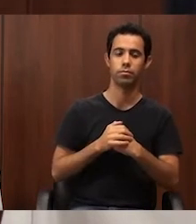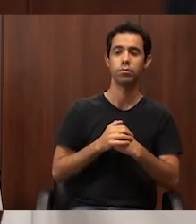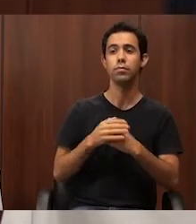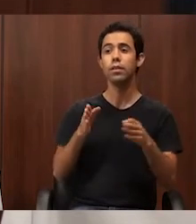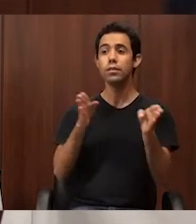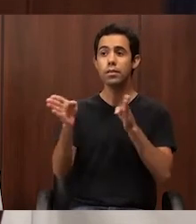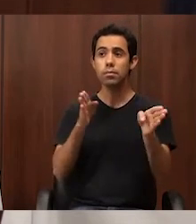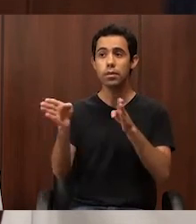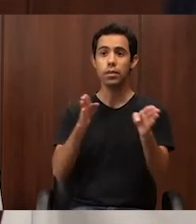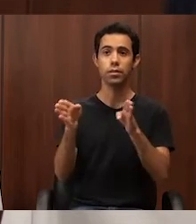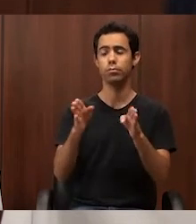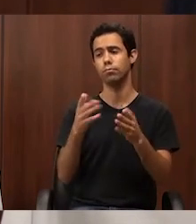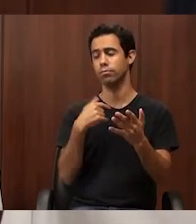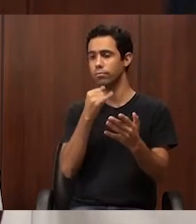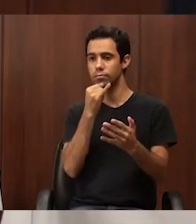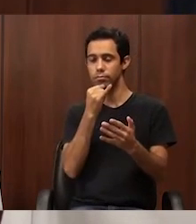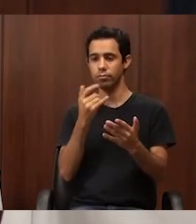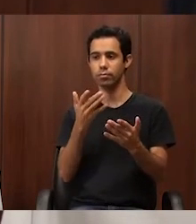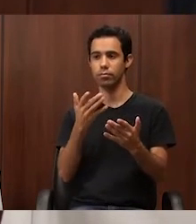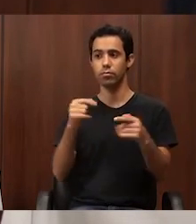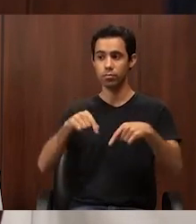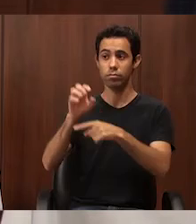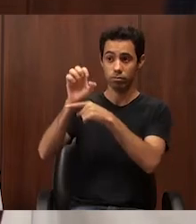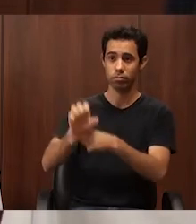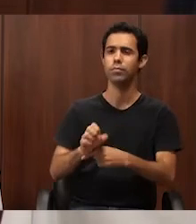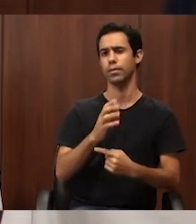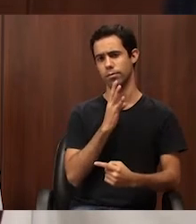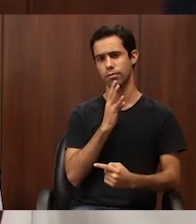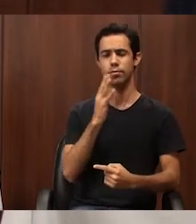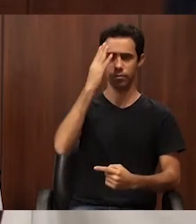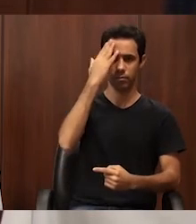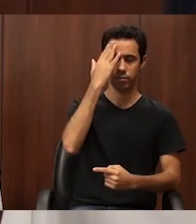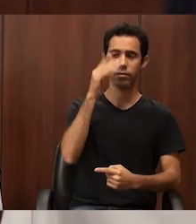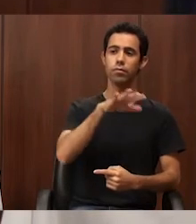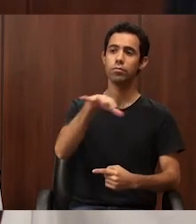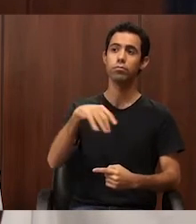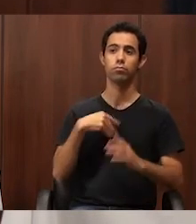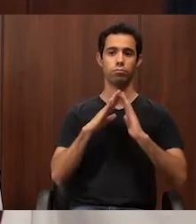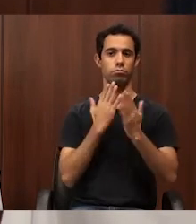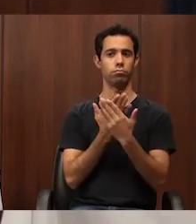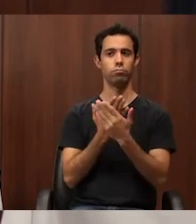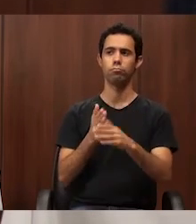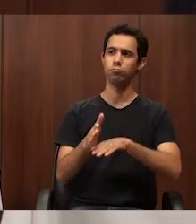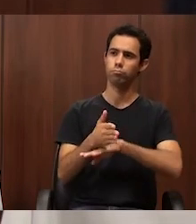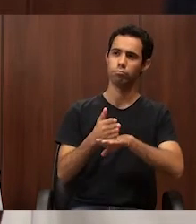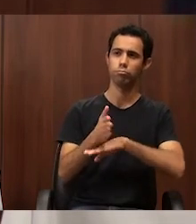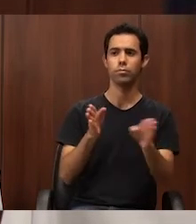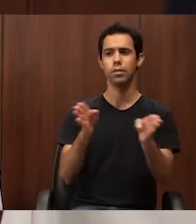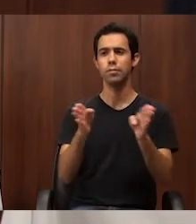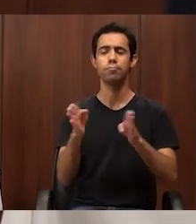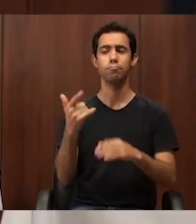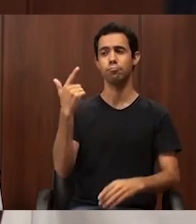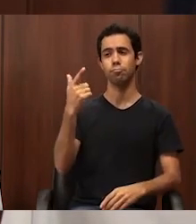acessibilidade é um exemplo disso. O Estado reconhece, sabe que tem diversas escolas que não são acessíveis, escolas do século passado que não